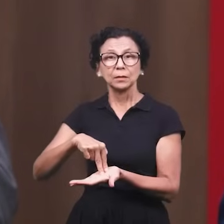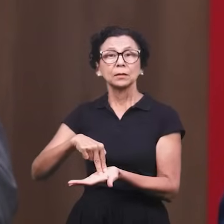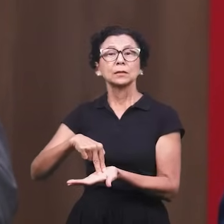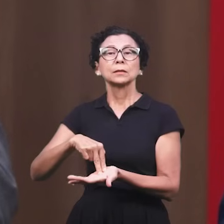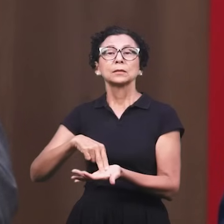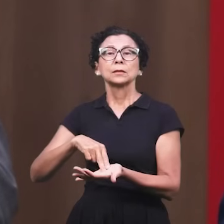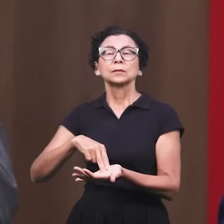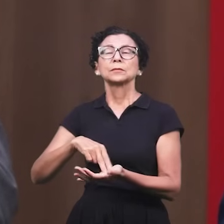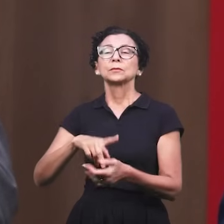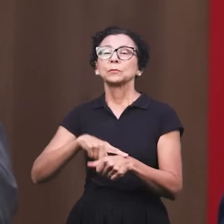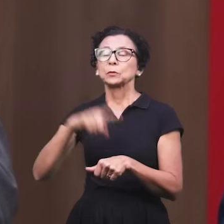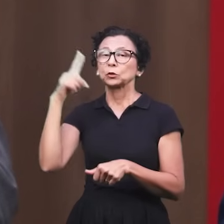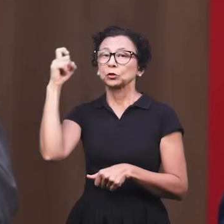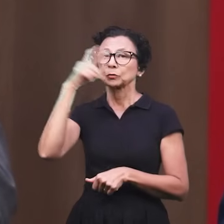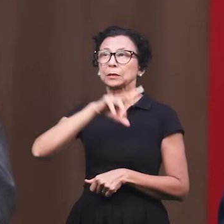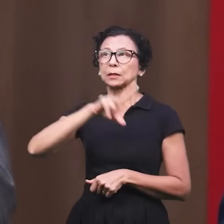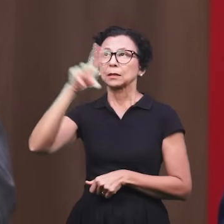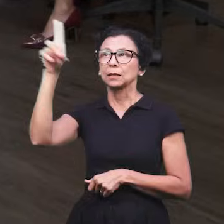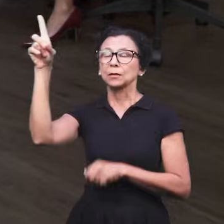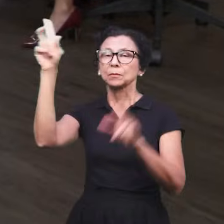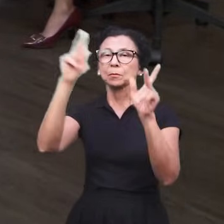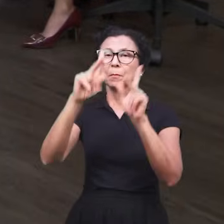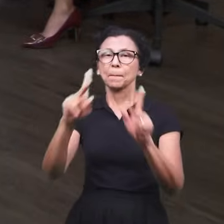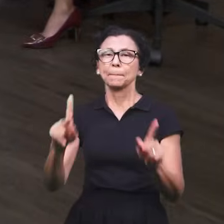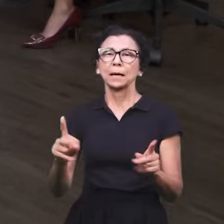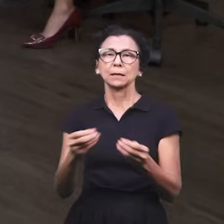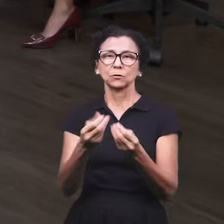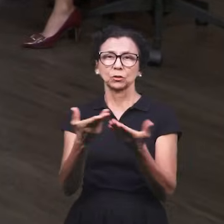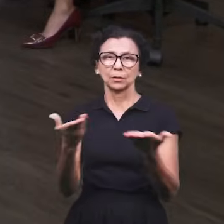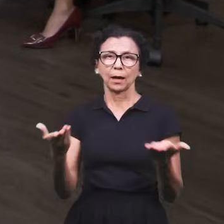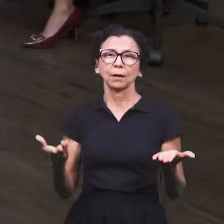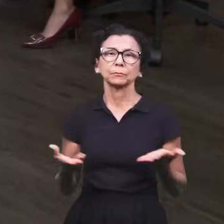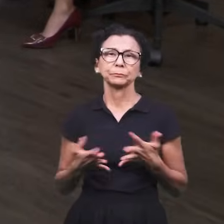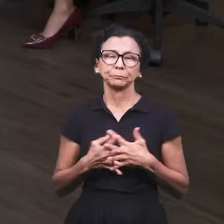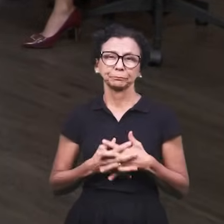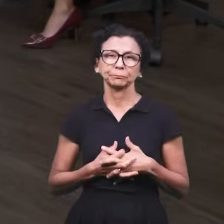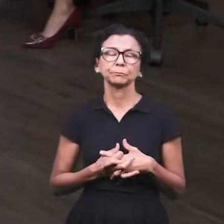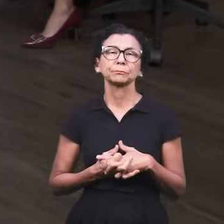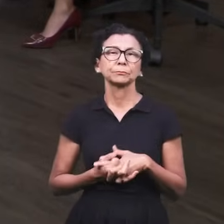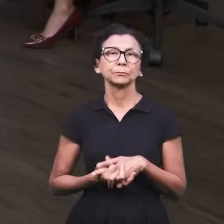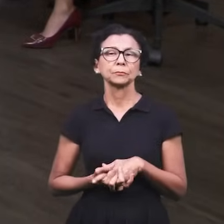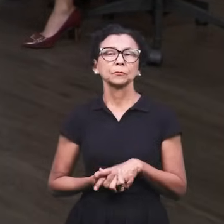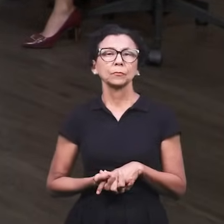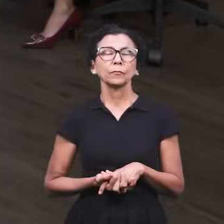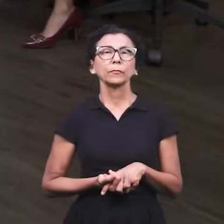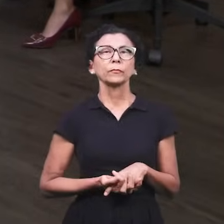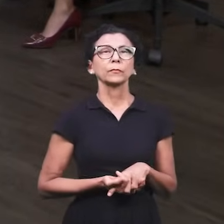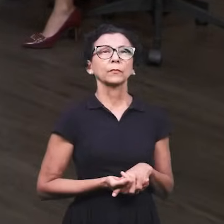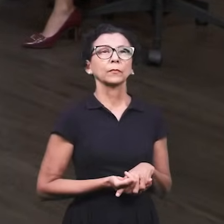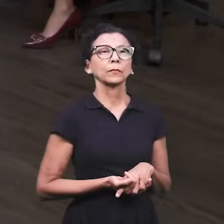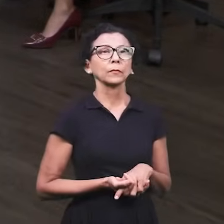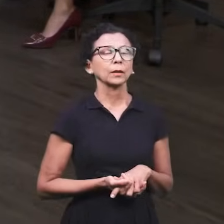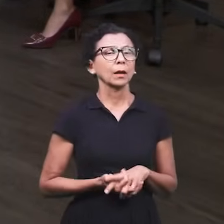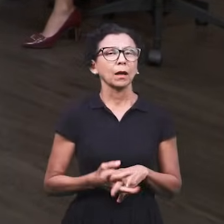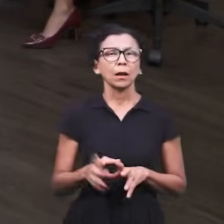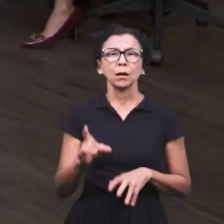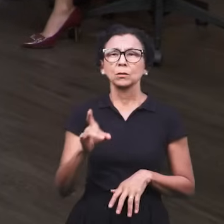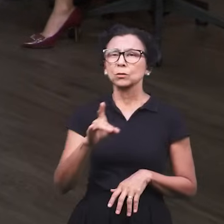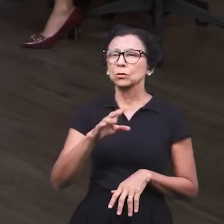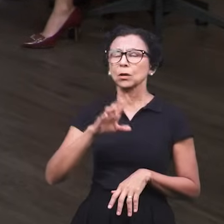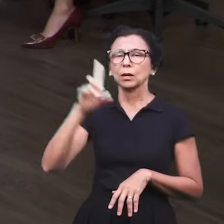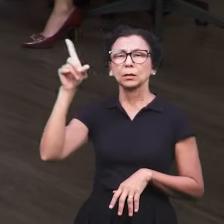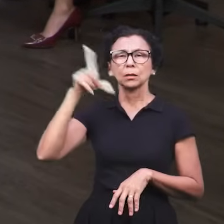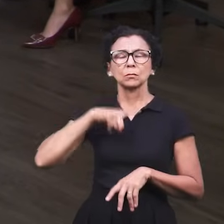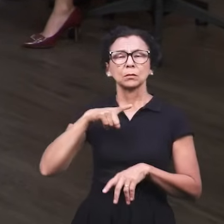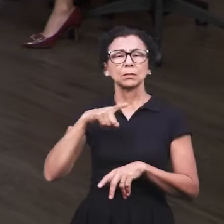ele vai te conservar em paz. Glórias a Deus. Até porque, Diniz, a verdadeira paz, só